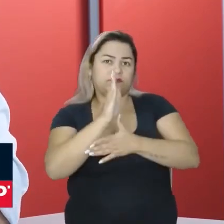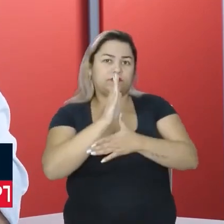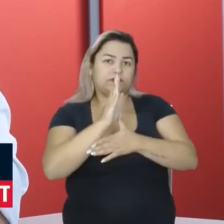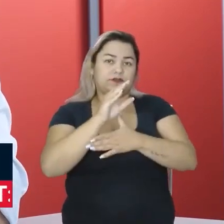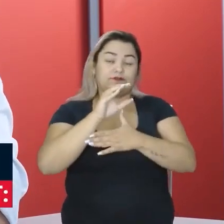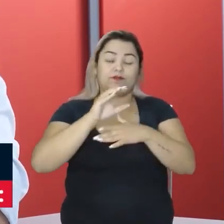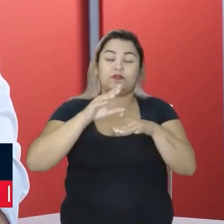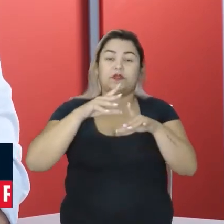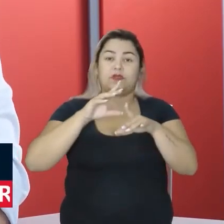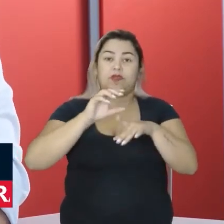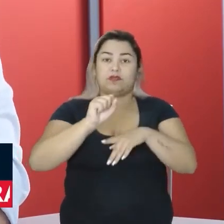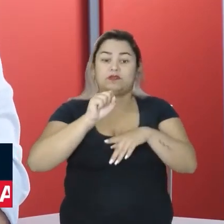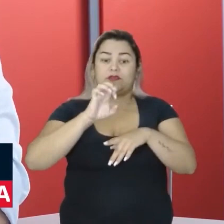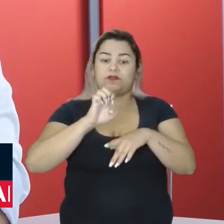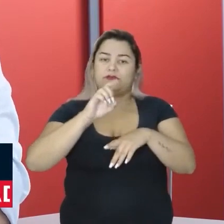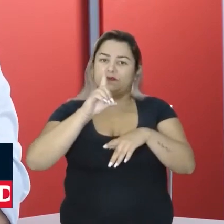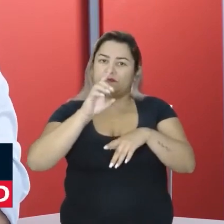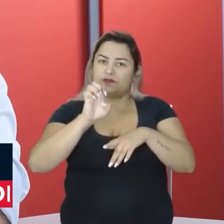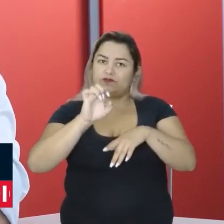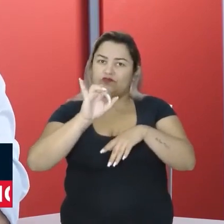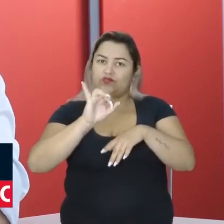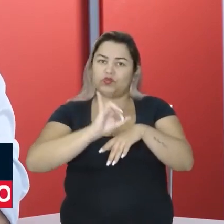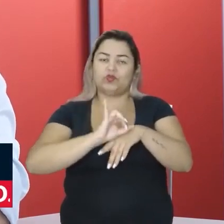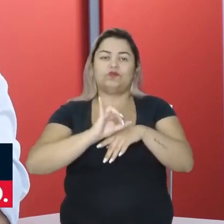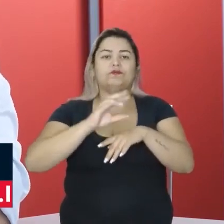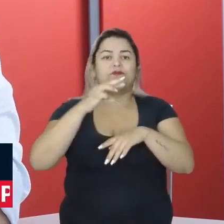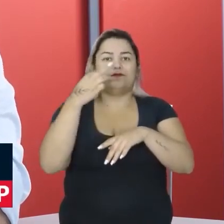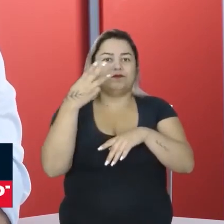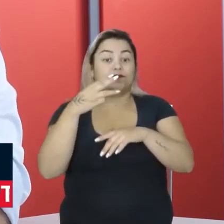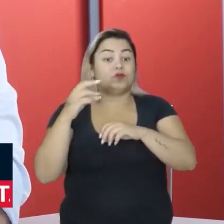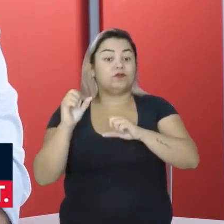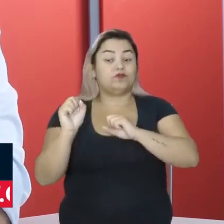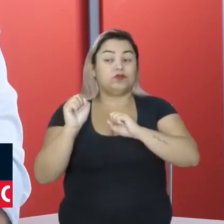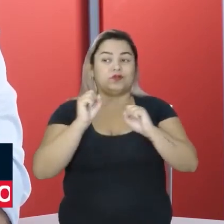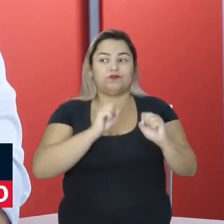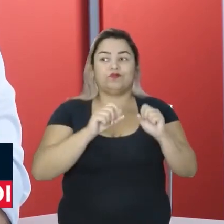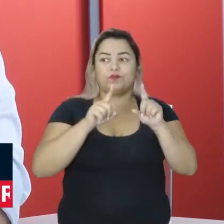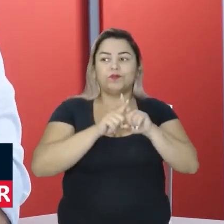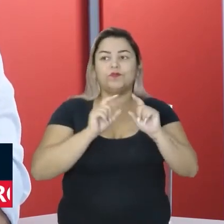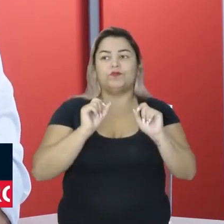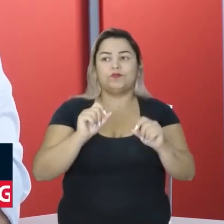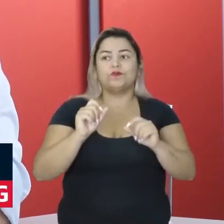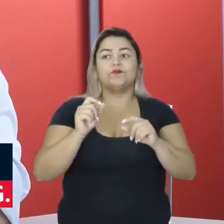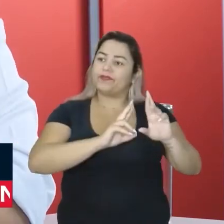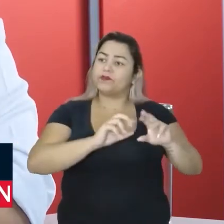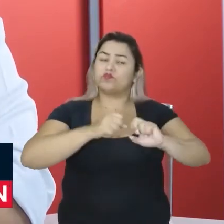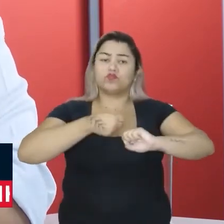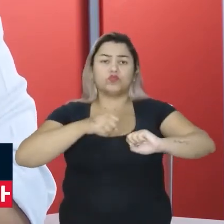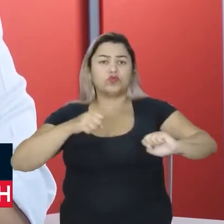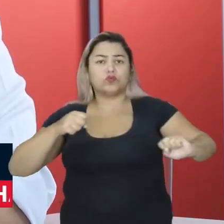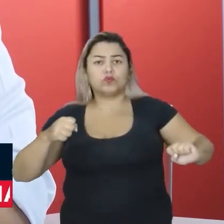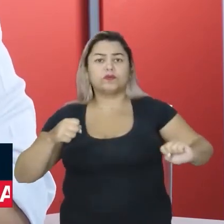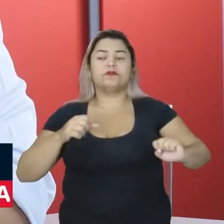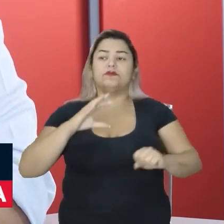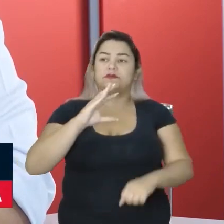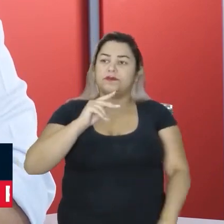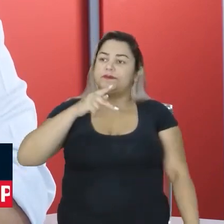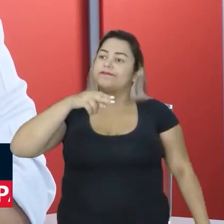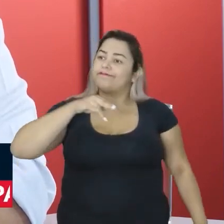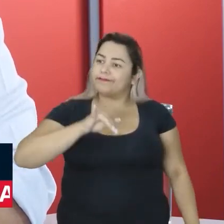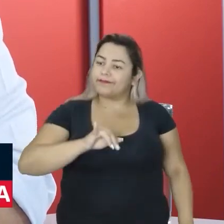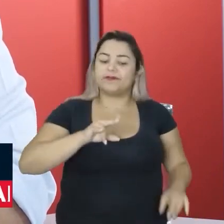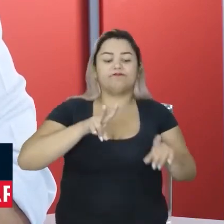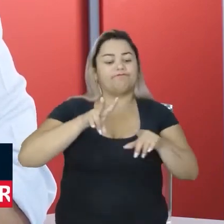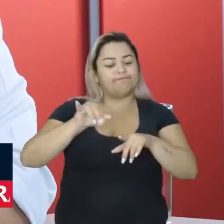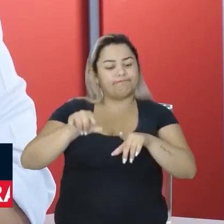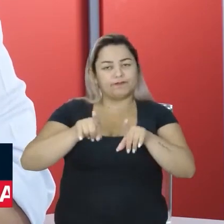e vou quebrar tudo ali tem financiadores Ali temos que arquitetaram tudo aquilo a cpmi vai produzir